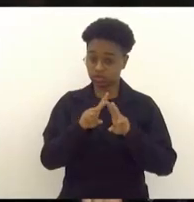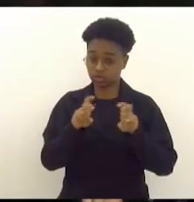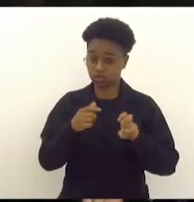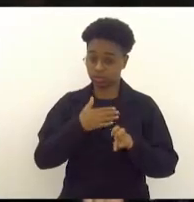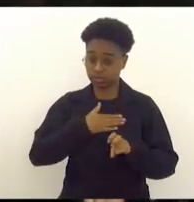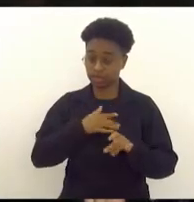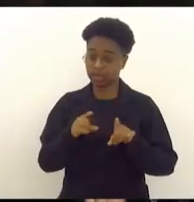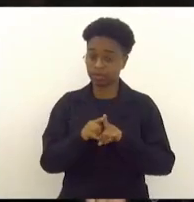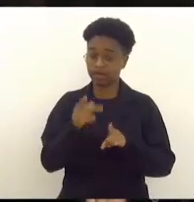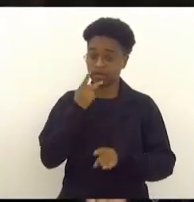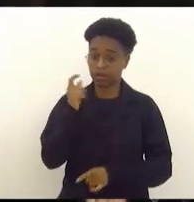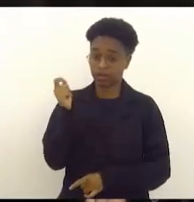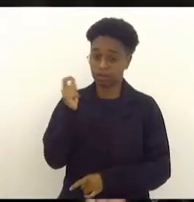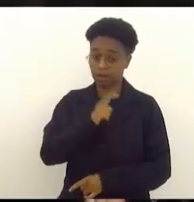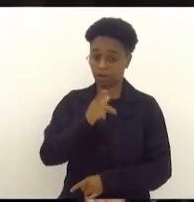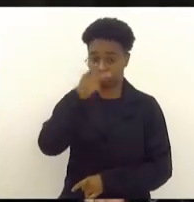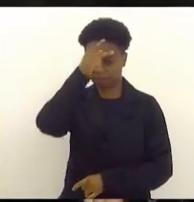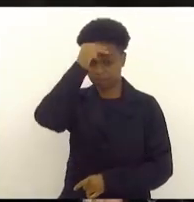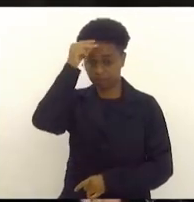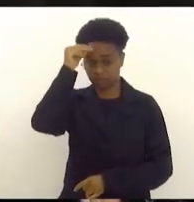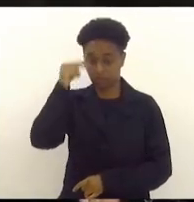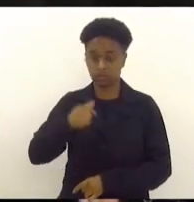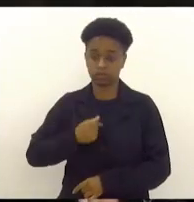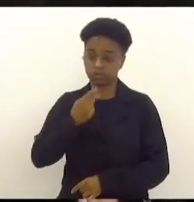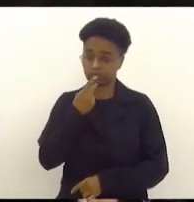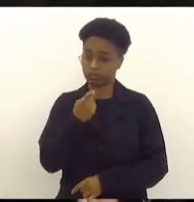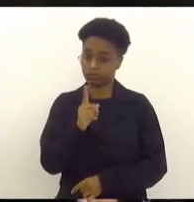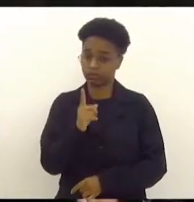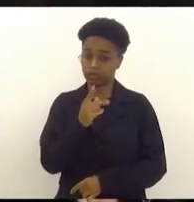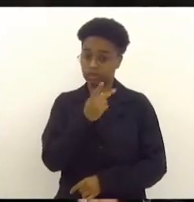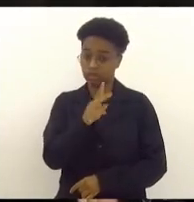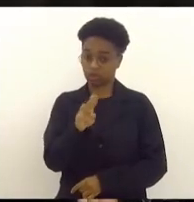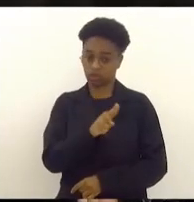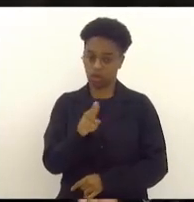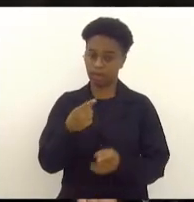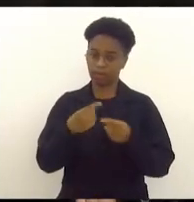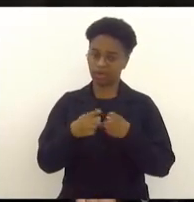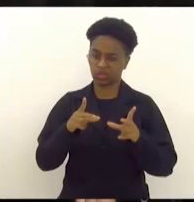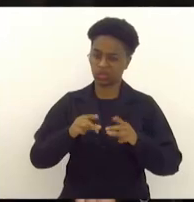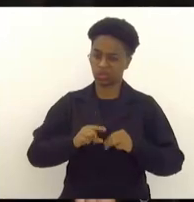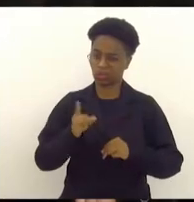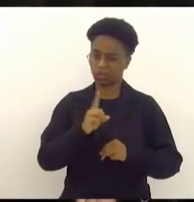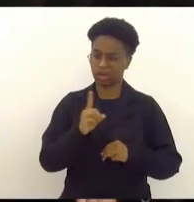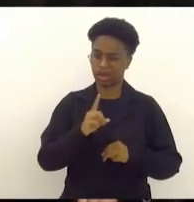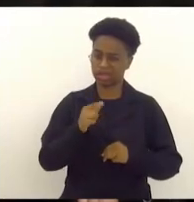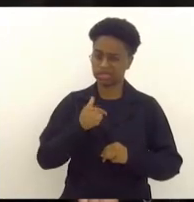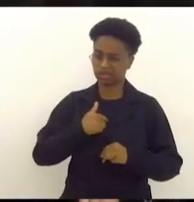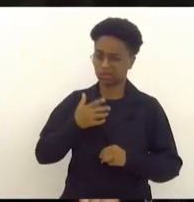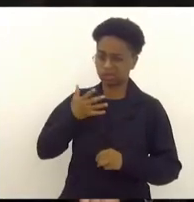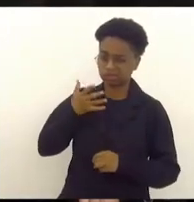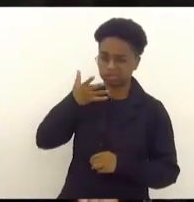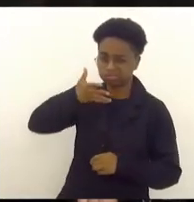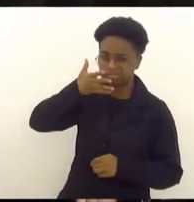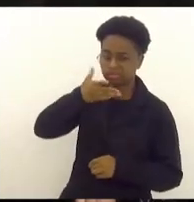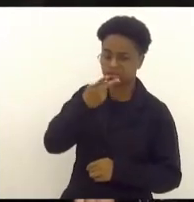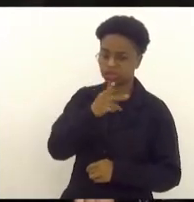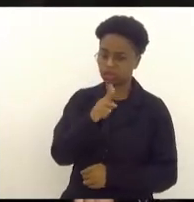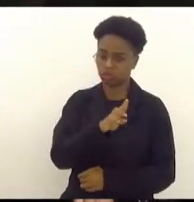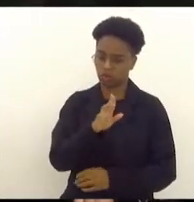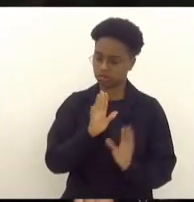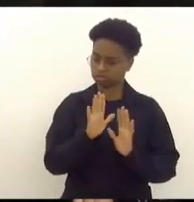do prefeito E aí eu não vou dizer o vosso nome porque não merece estar na minha boca não é agora